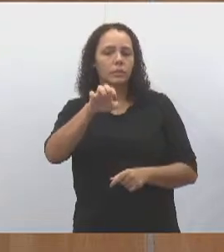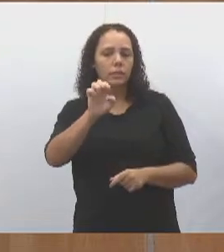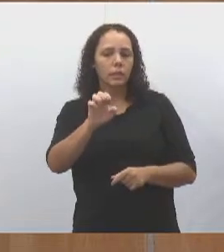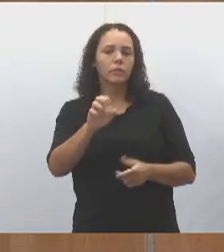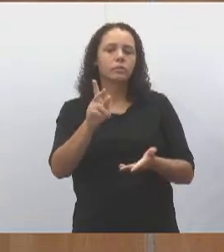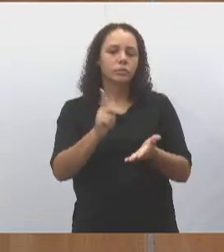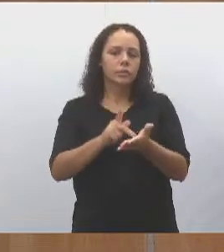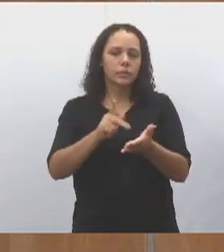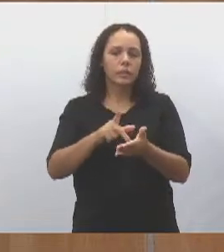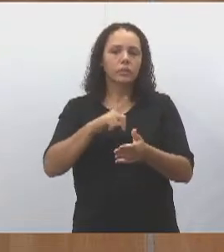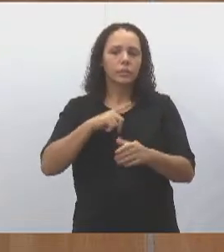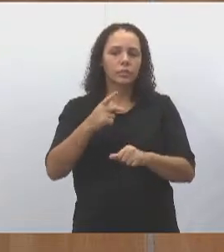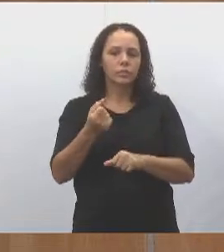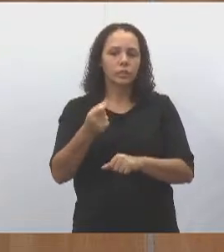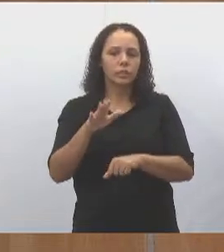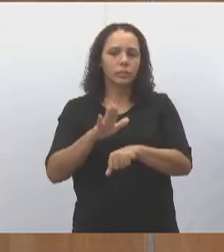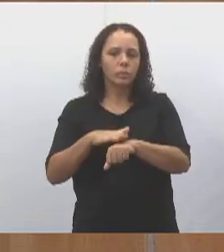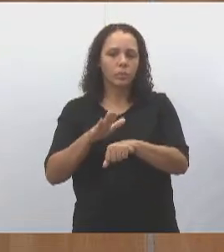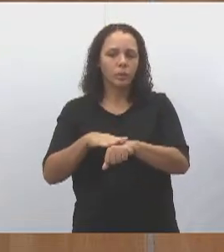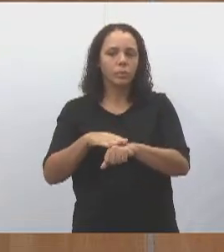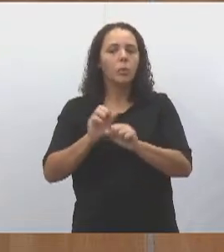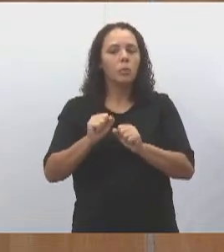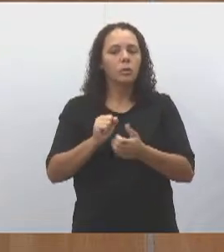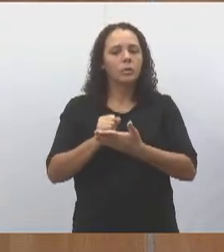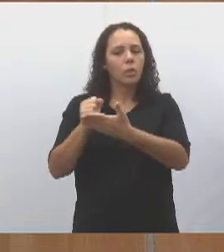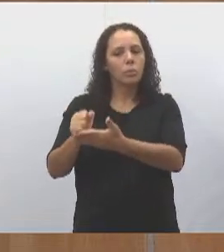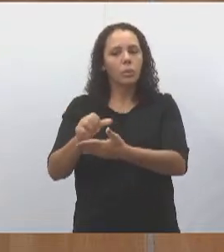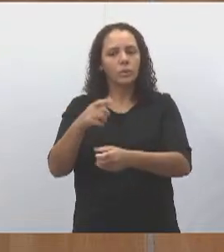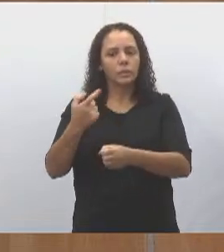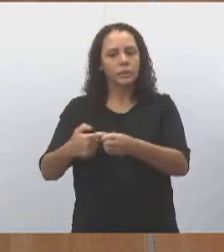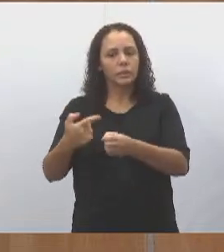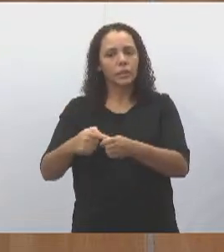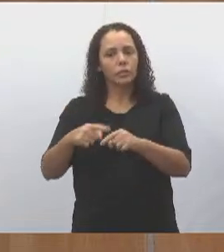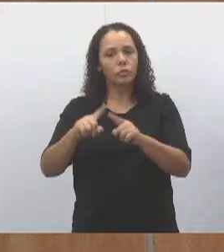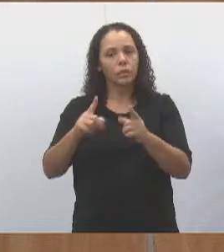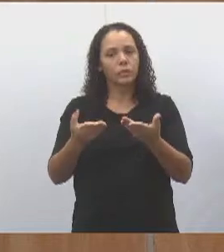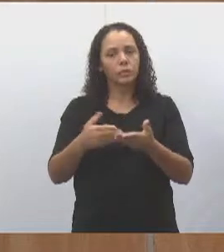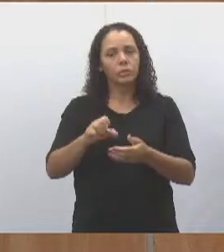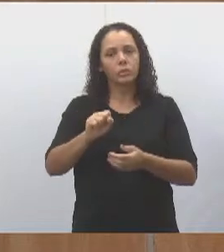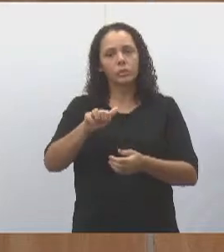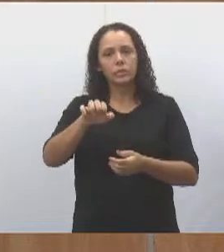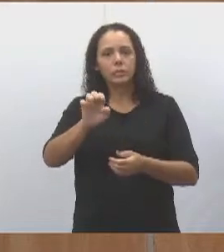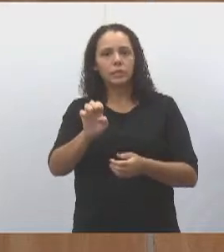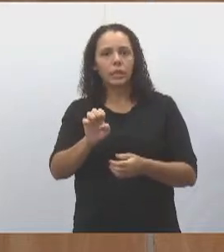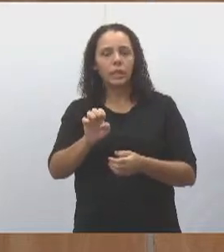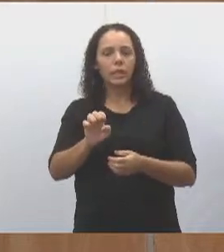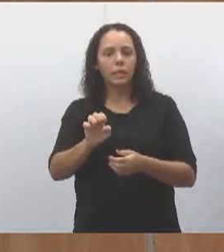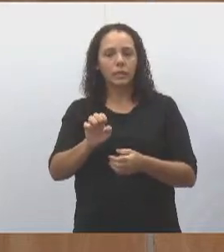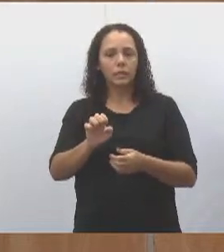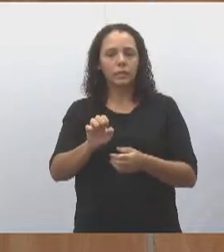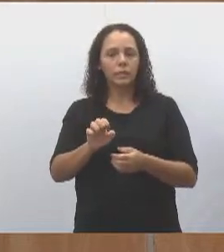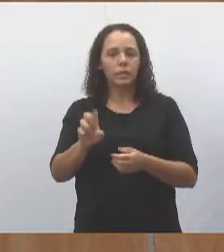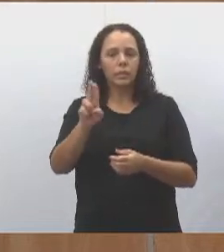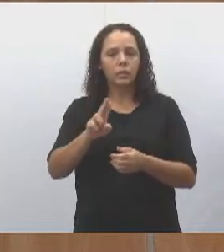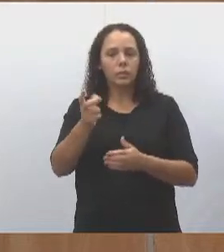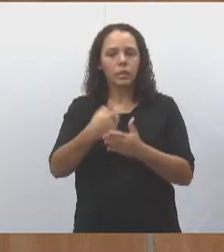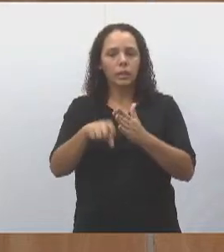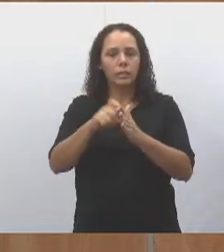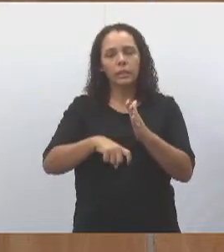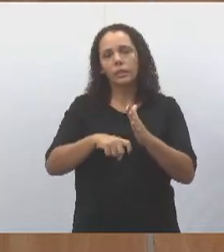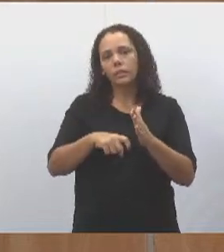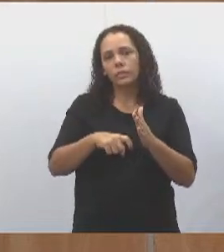realmente tem recurso próprio, pode ter repasse do município, porém hoje o SAI é basicamente mantido com base da tarifa de água